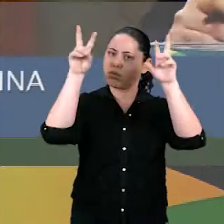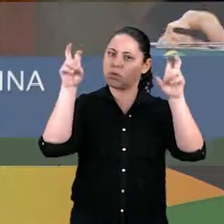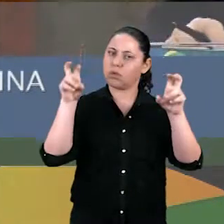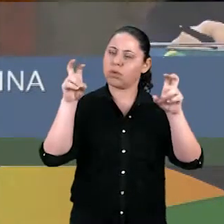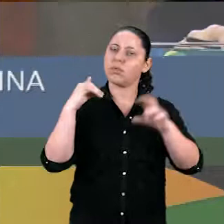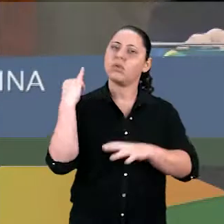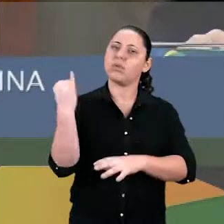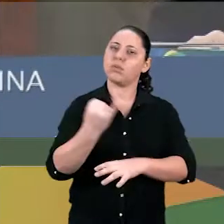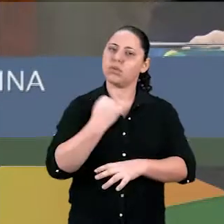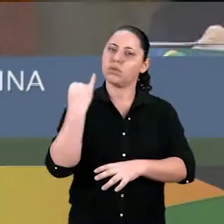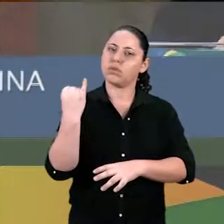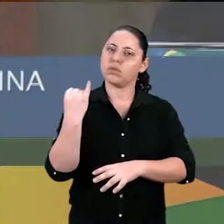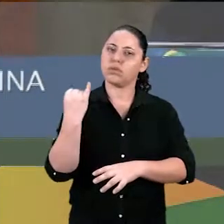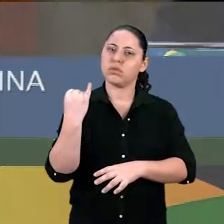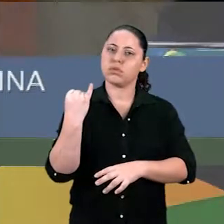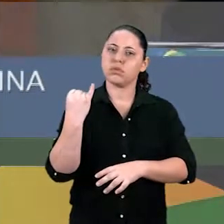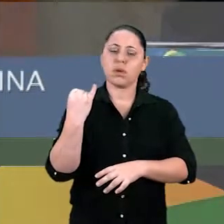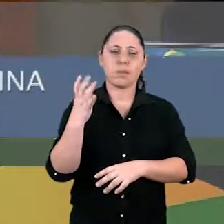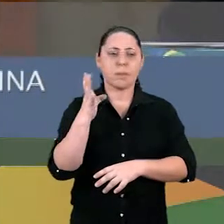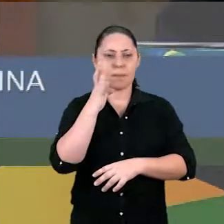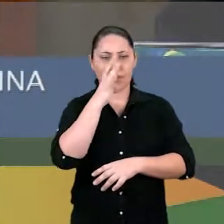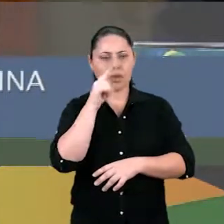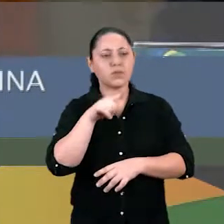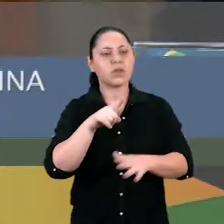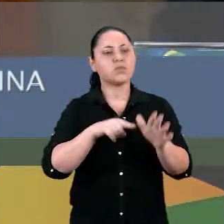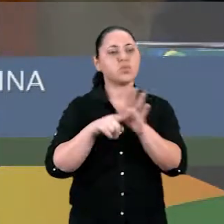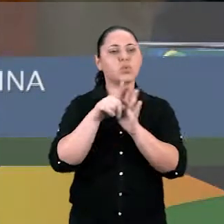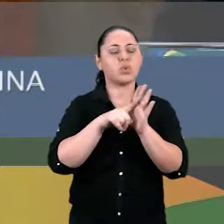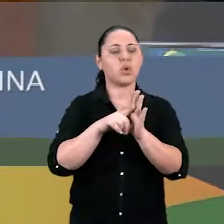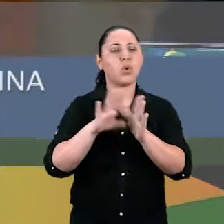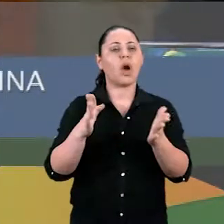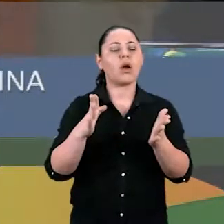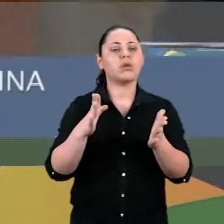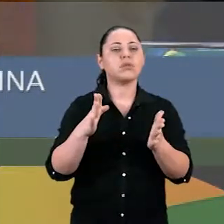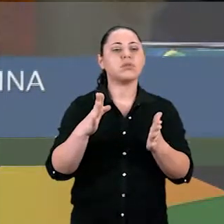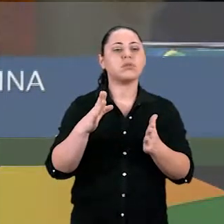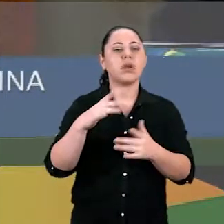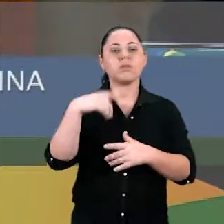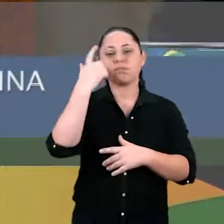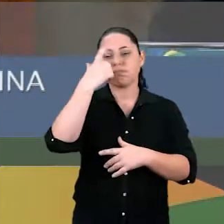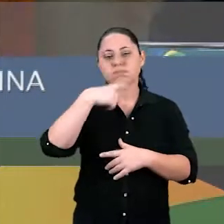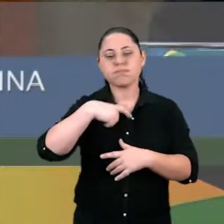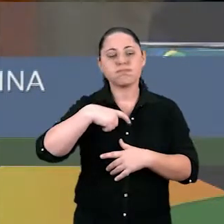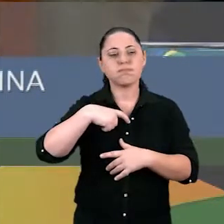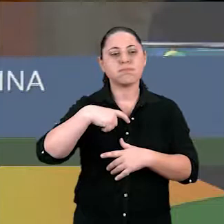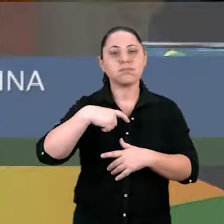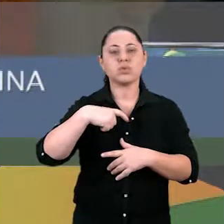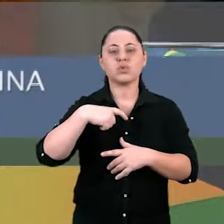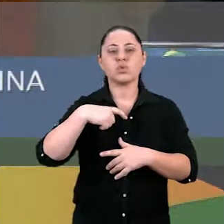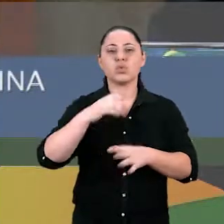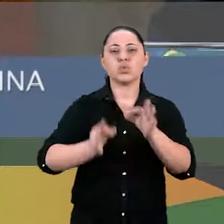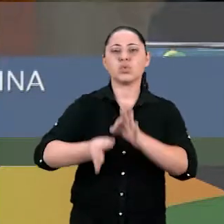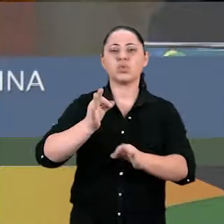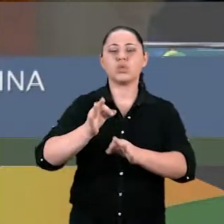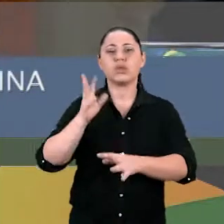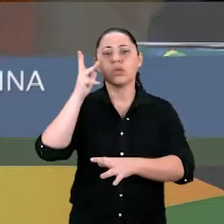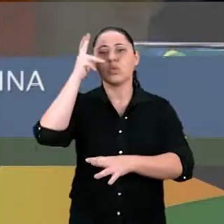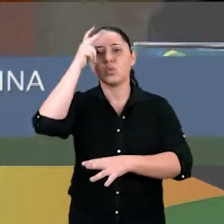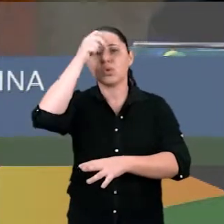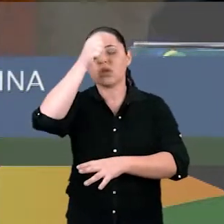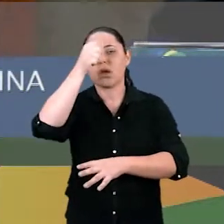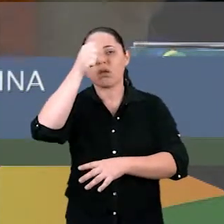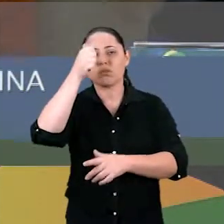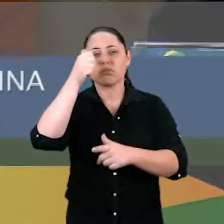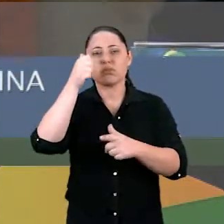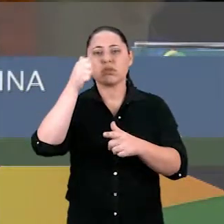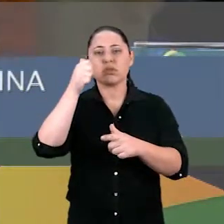para a identificação do perfil do juiz que decidirá as questões constitucionais